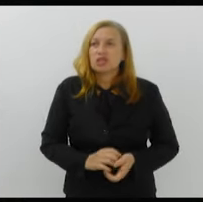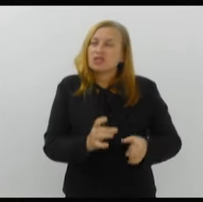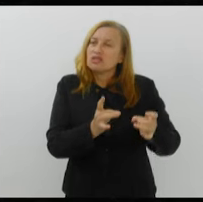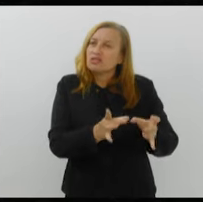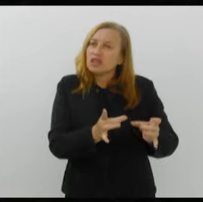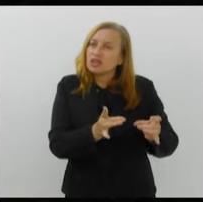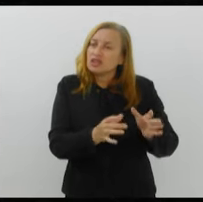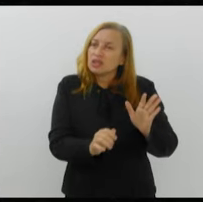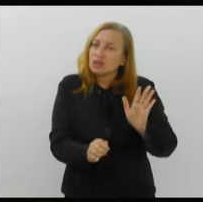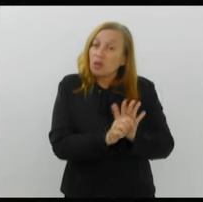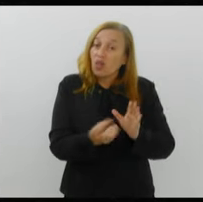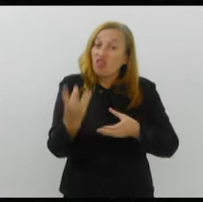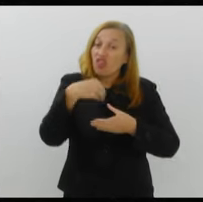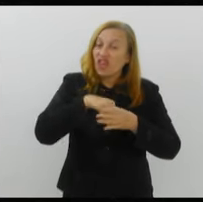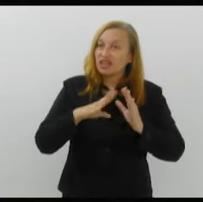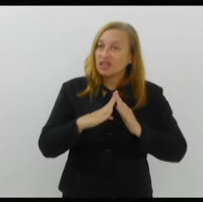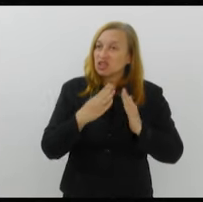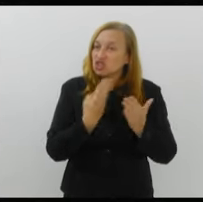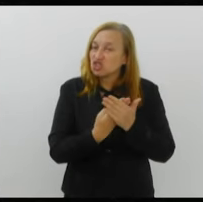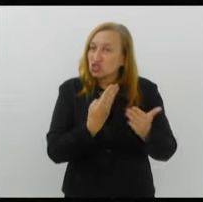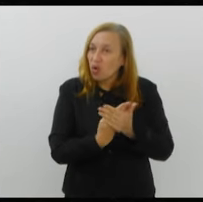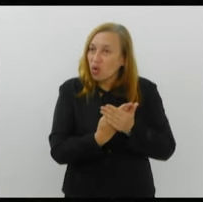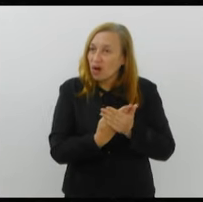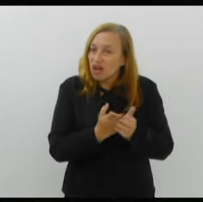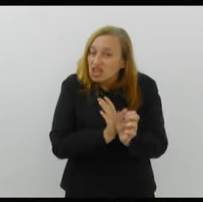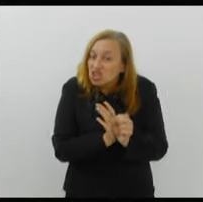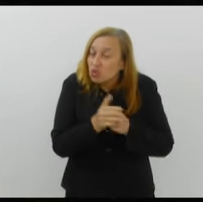dentro de uma escola, que eles se acuaram, que eles são igual rato,